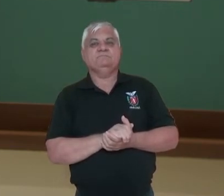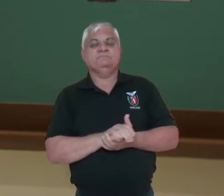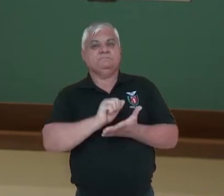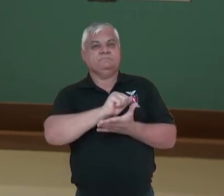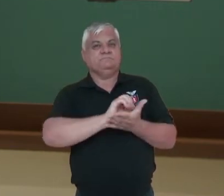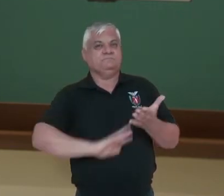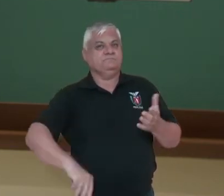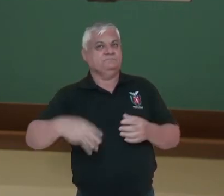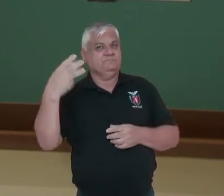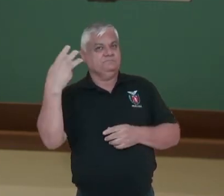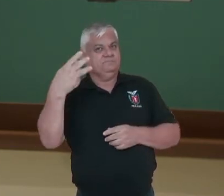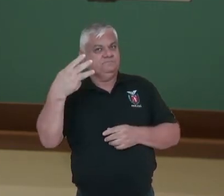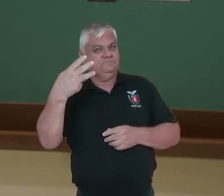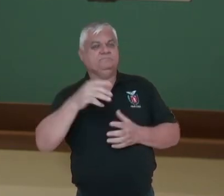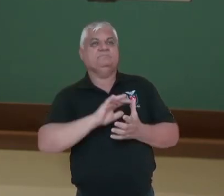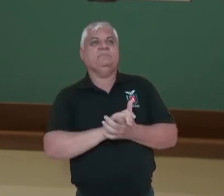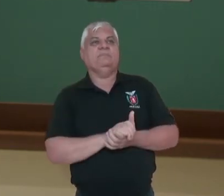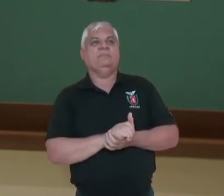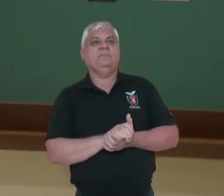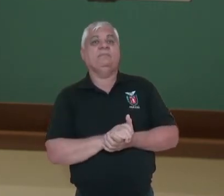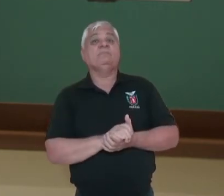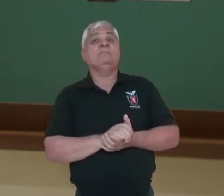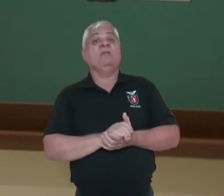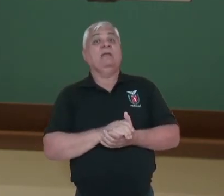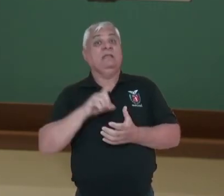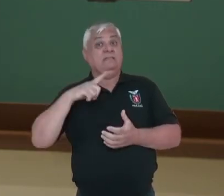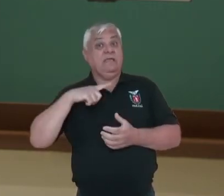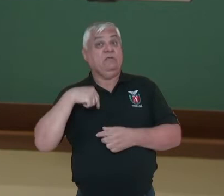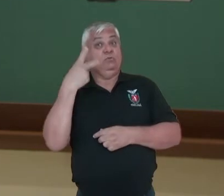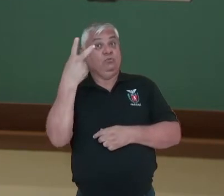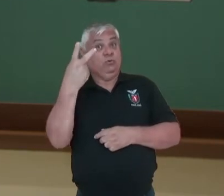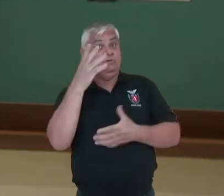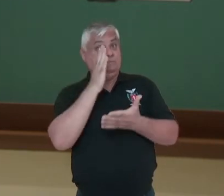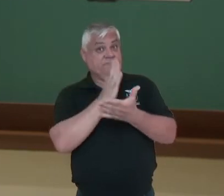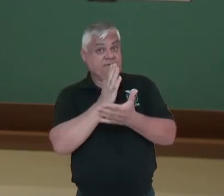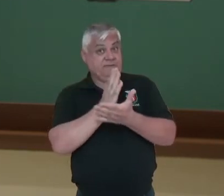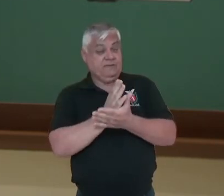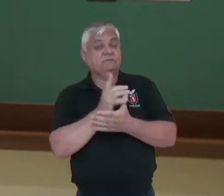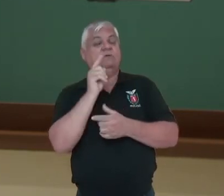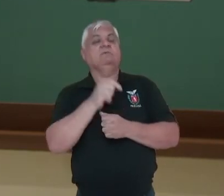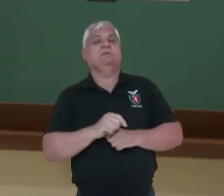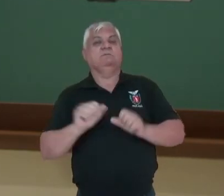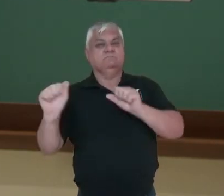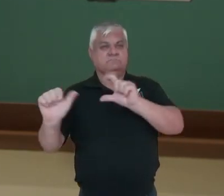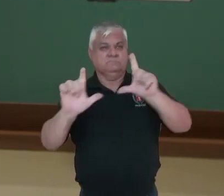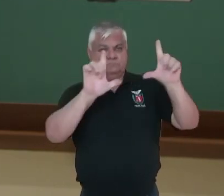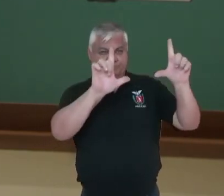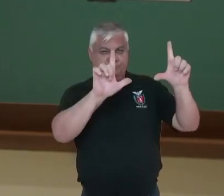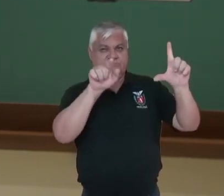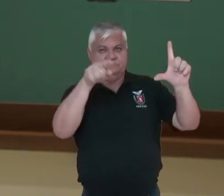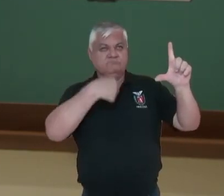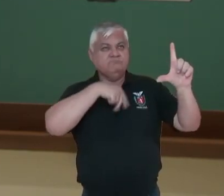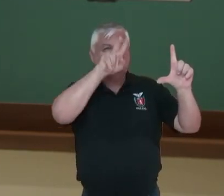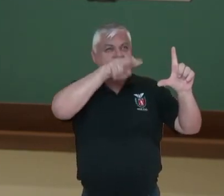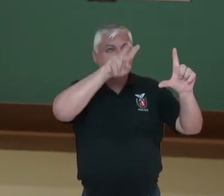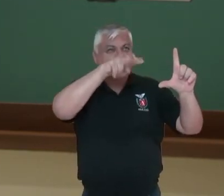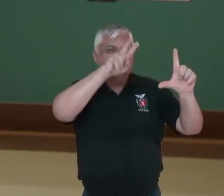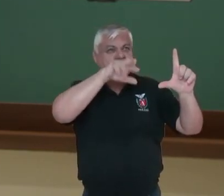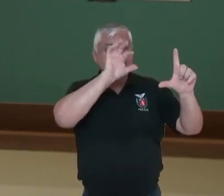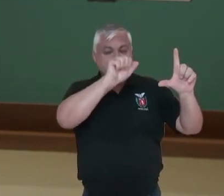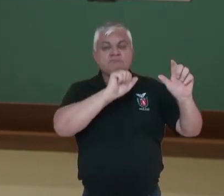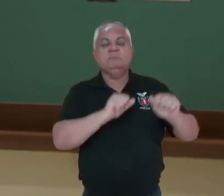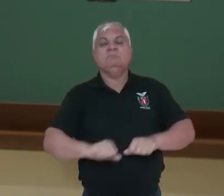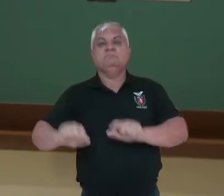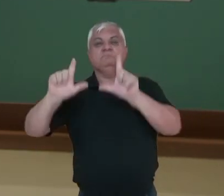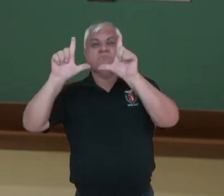Vamos fazer a atividade 3 agora? Essa atividade está dividida em duas telas, então vou deixar um pouquinho cada uma delas para que você possa ler e